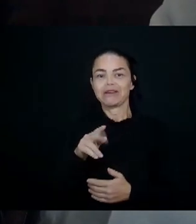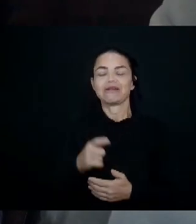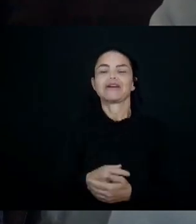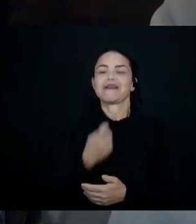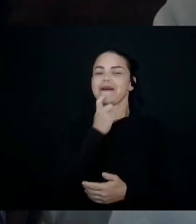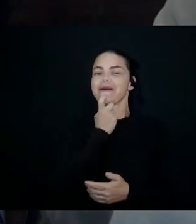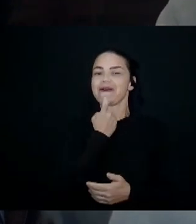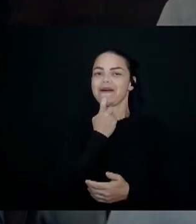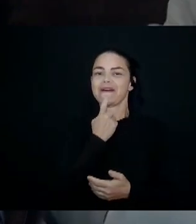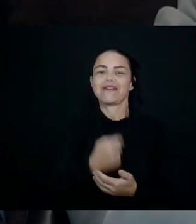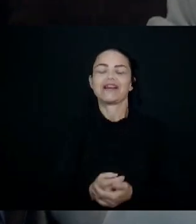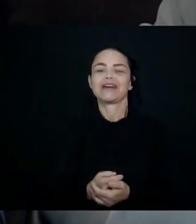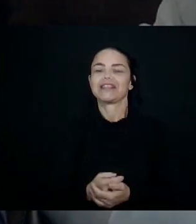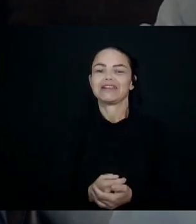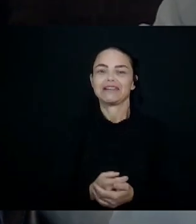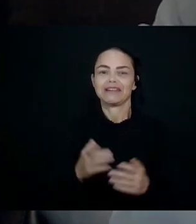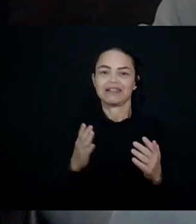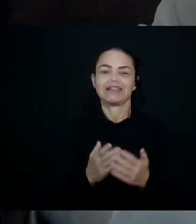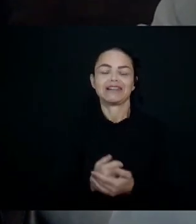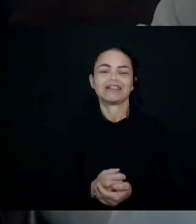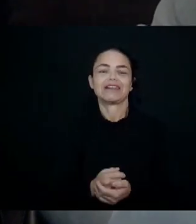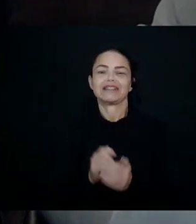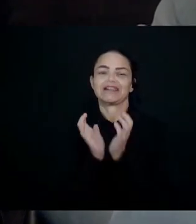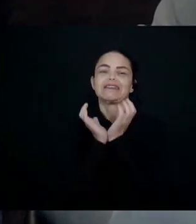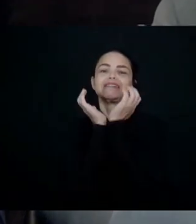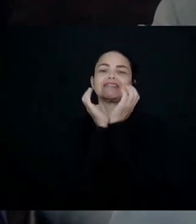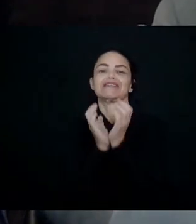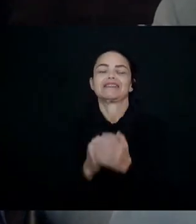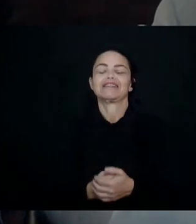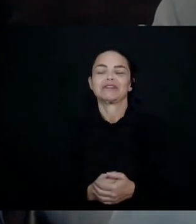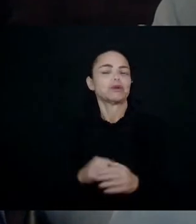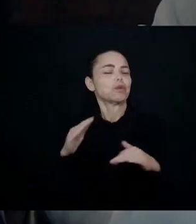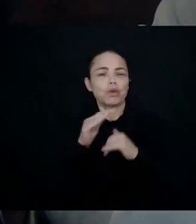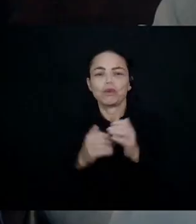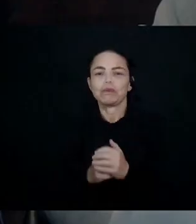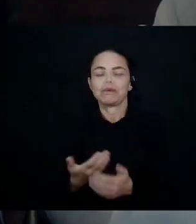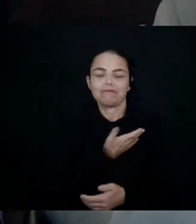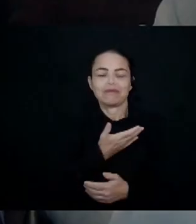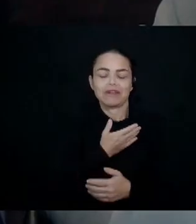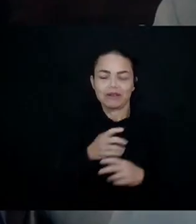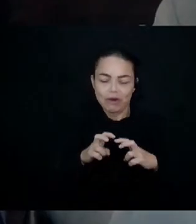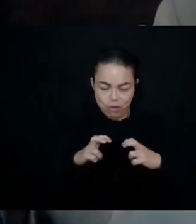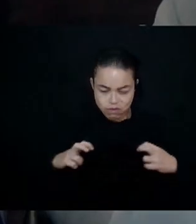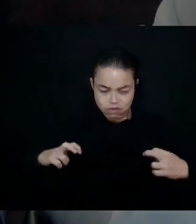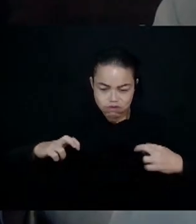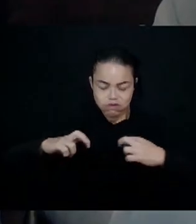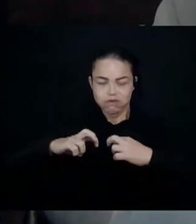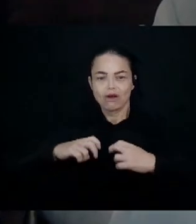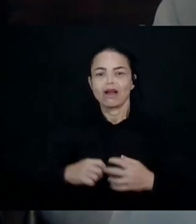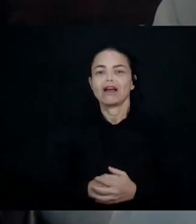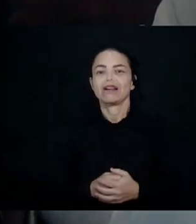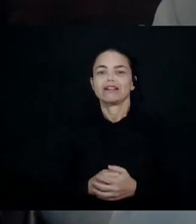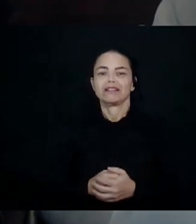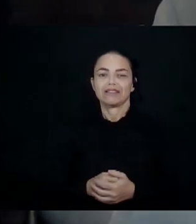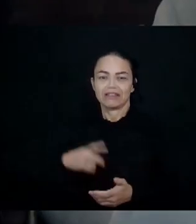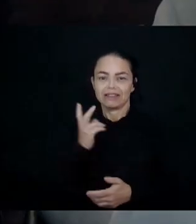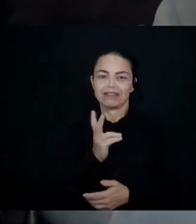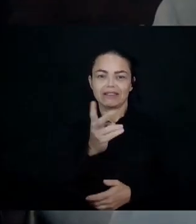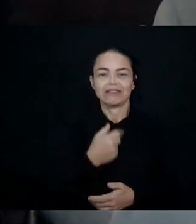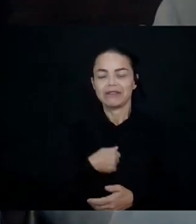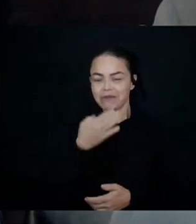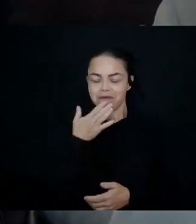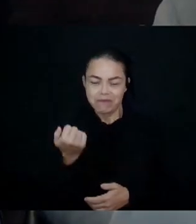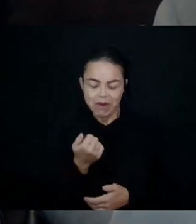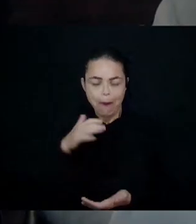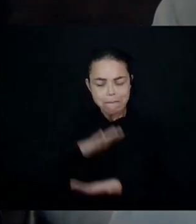E era em época de Copa, e nossa, então virava uma febre, todo mundo ficava em círculos, tinha sempre aquele melhor, tinha o que